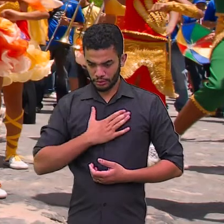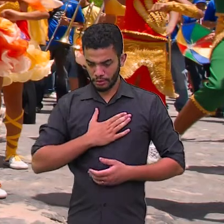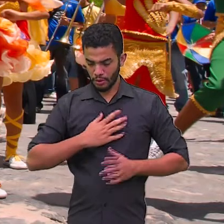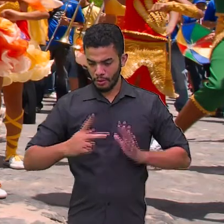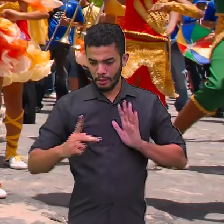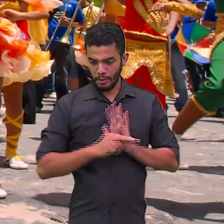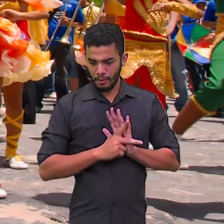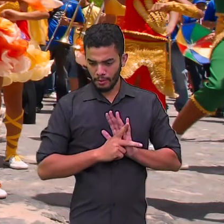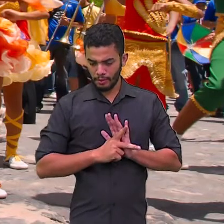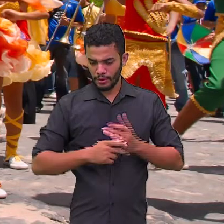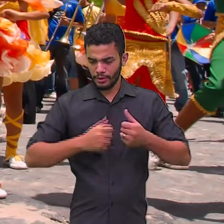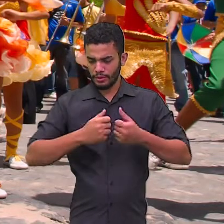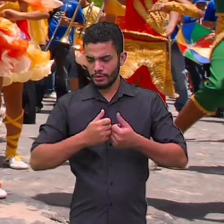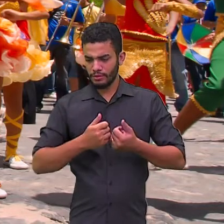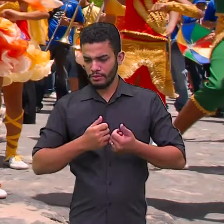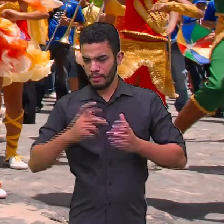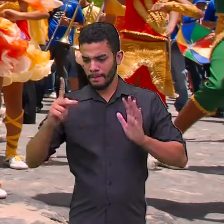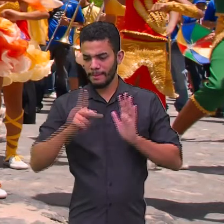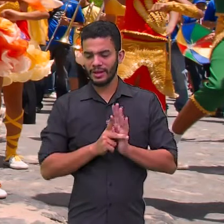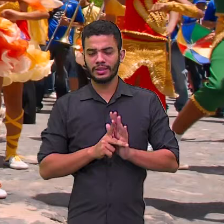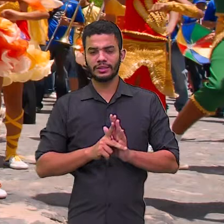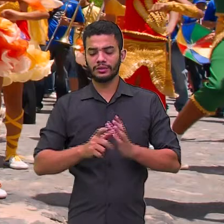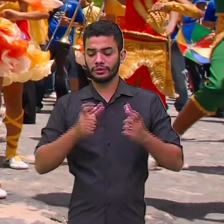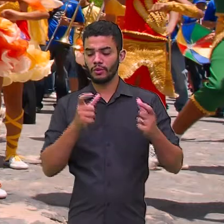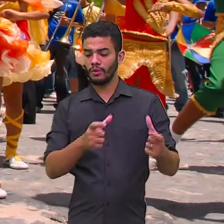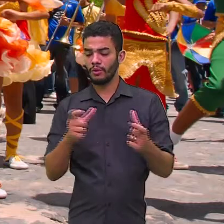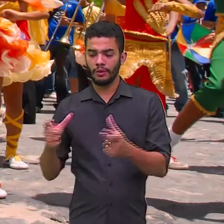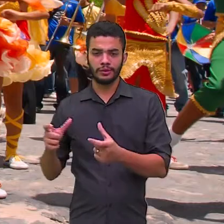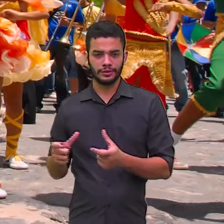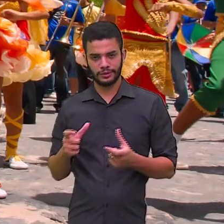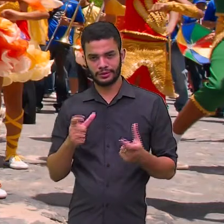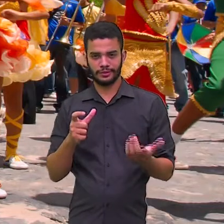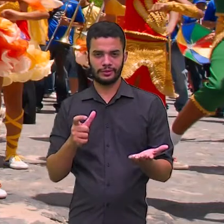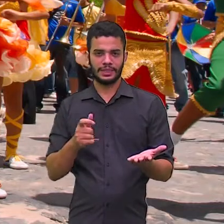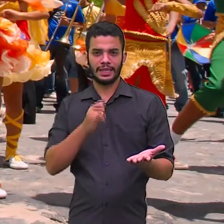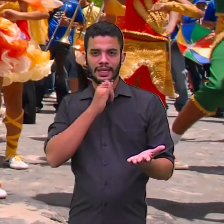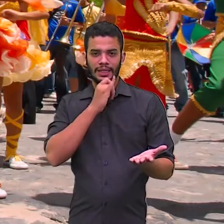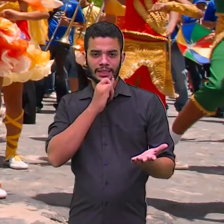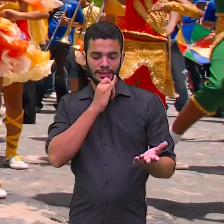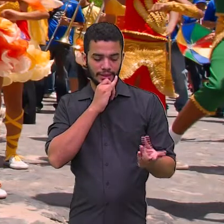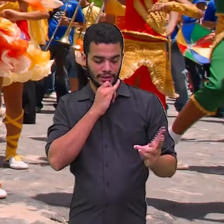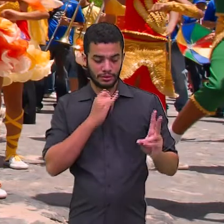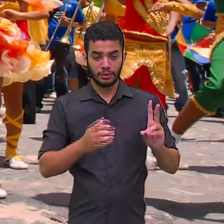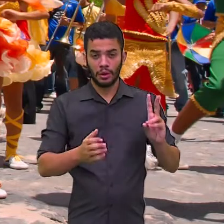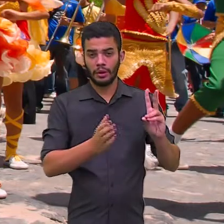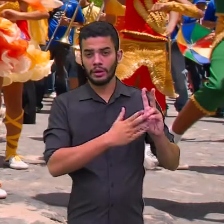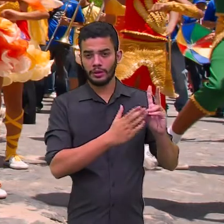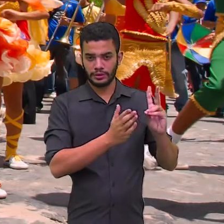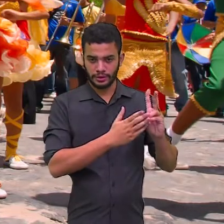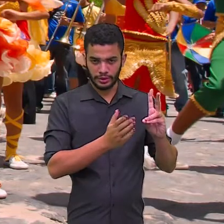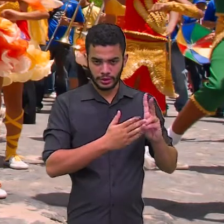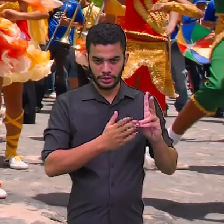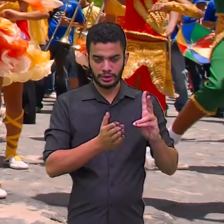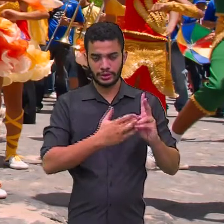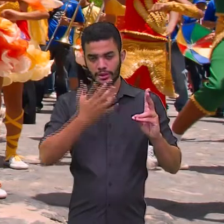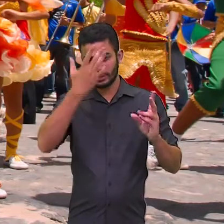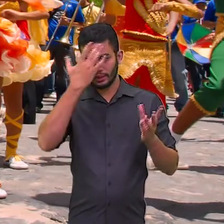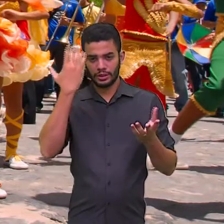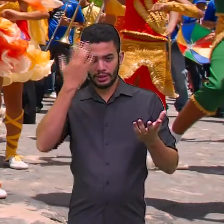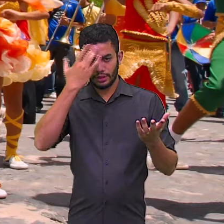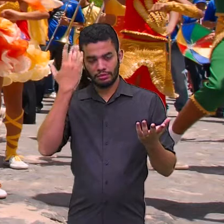os quilombolas, os brasileiros, a união de várias raças e o sentimento